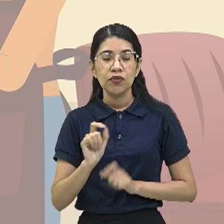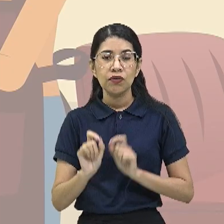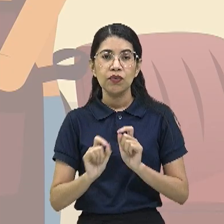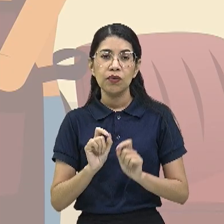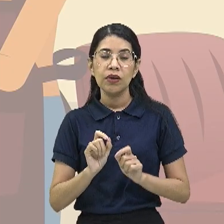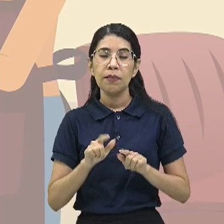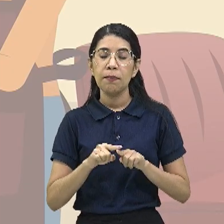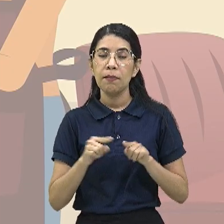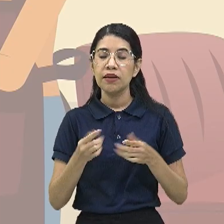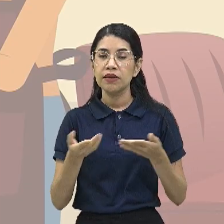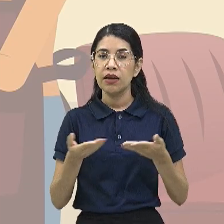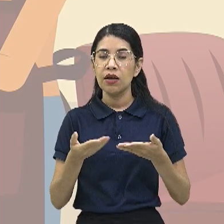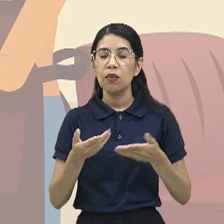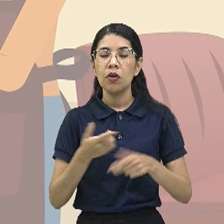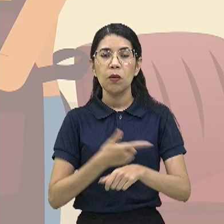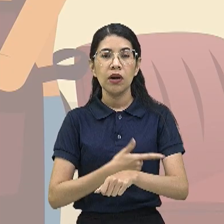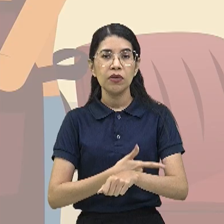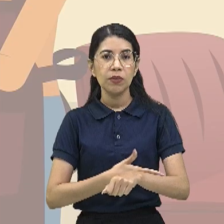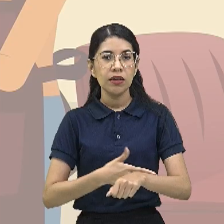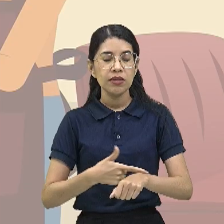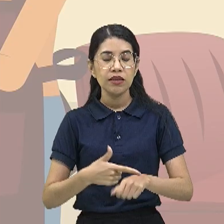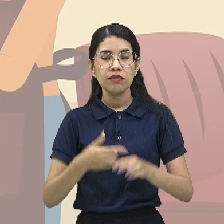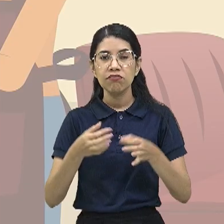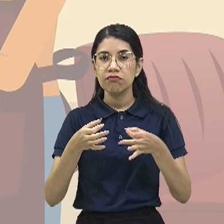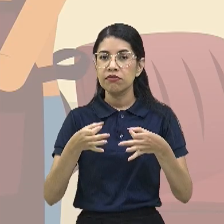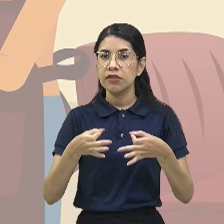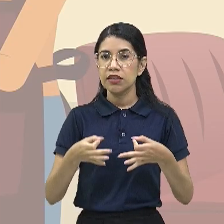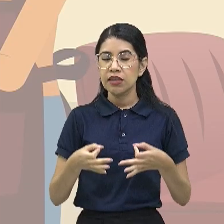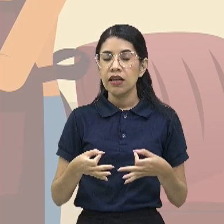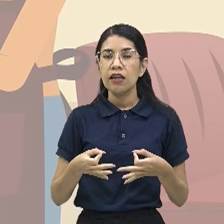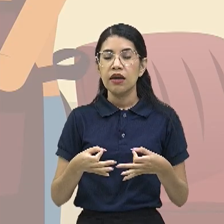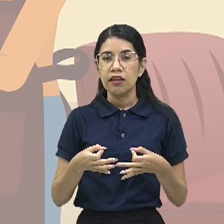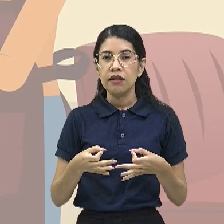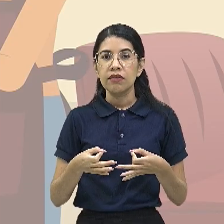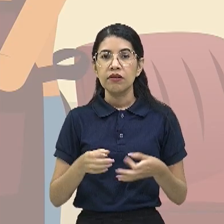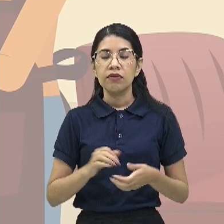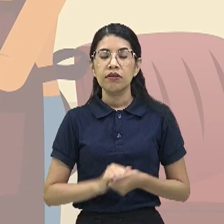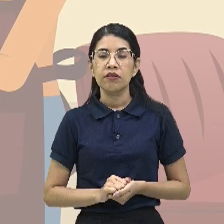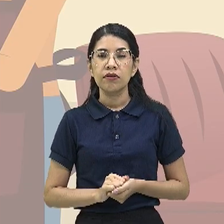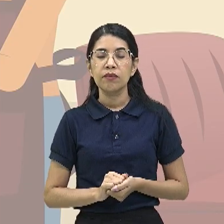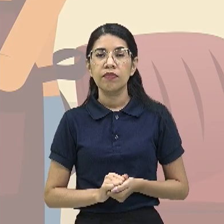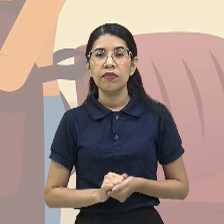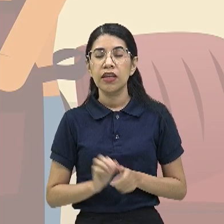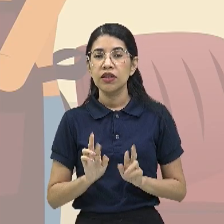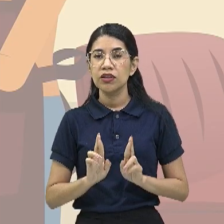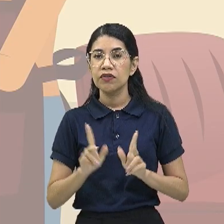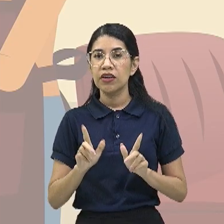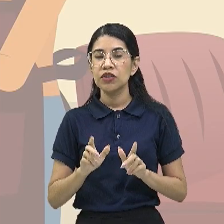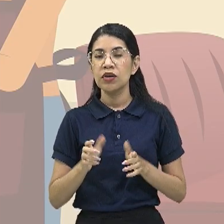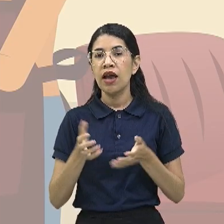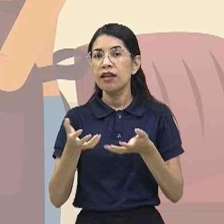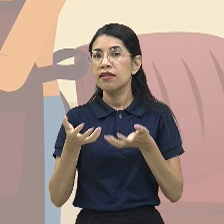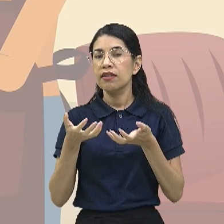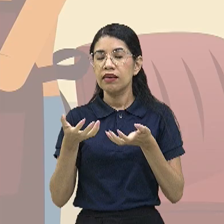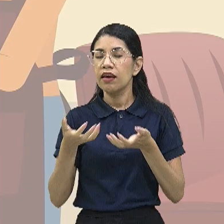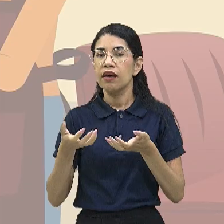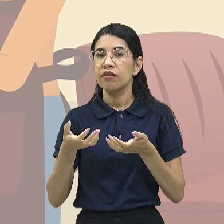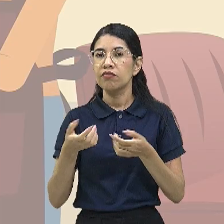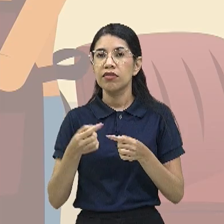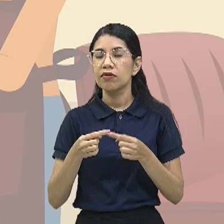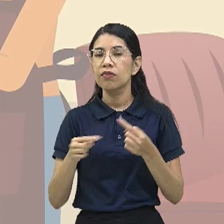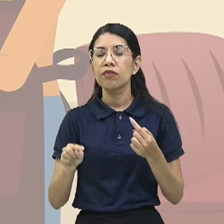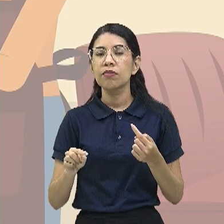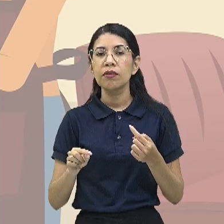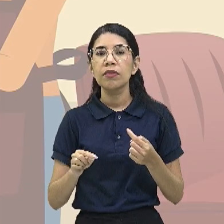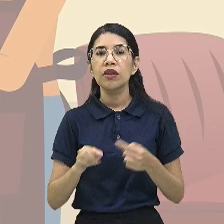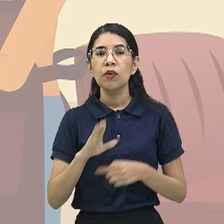porém de uma forma mais educada, né? Do que dizer, eu quero. É bem rude mesmo. Can I have? Sou